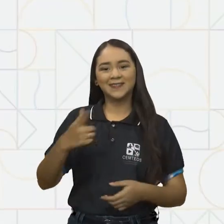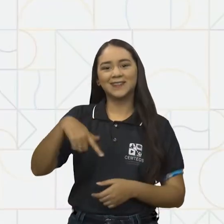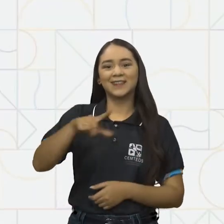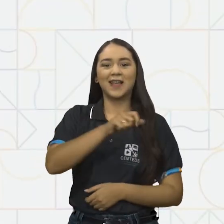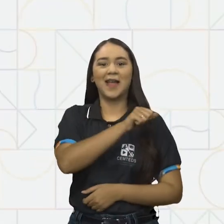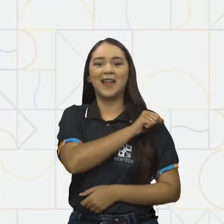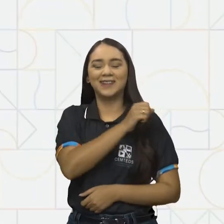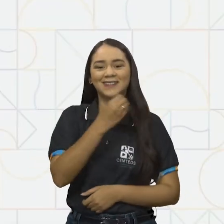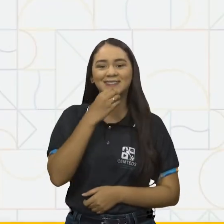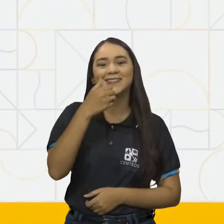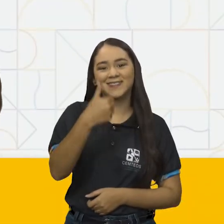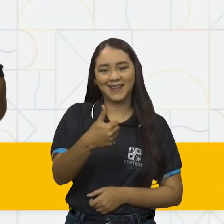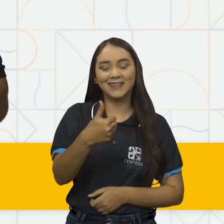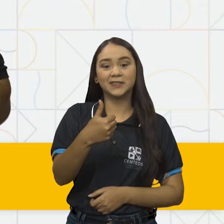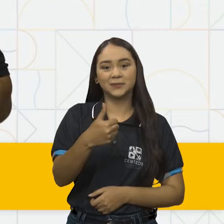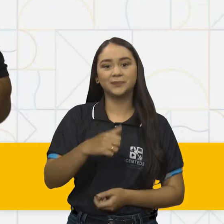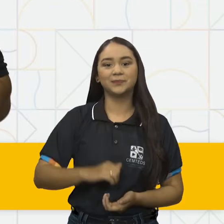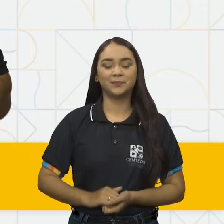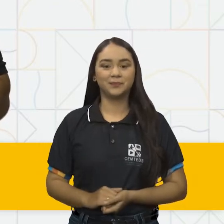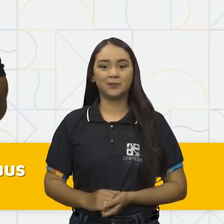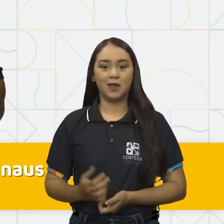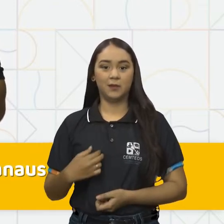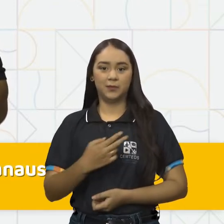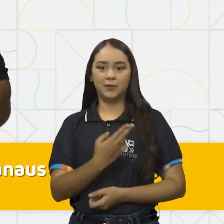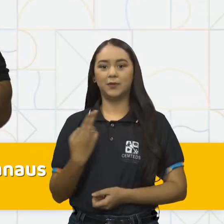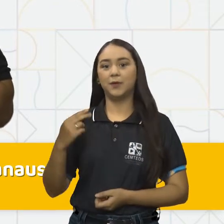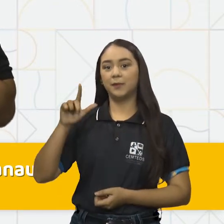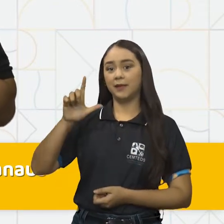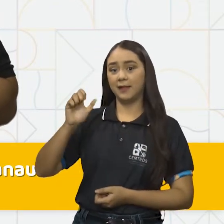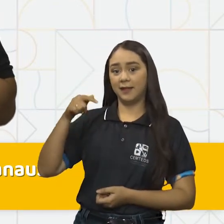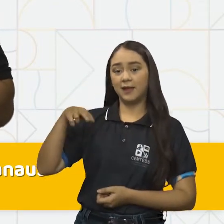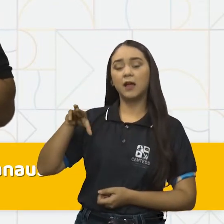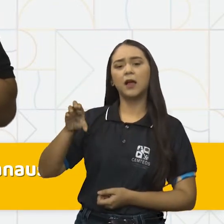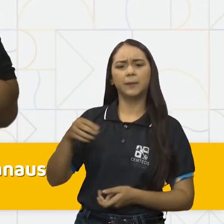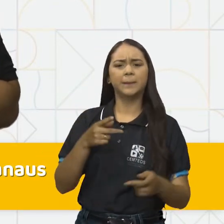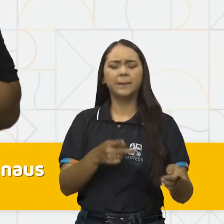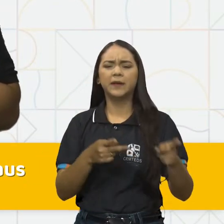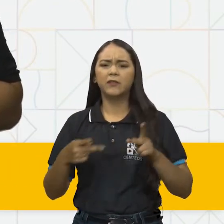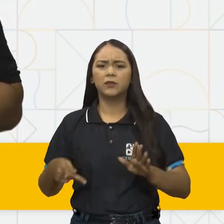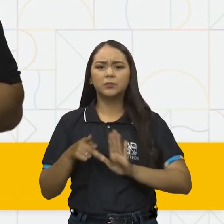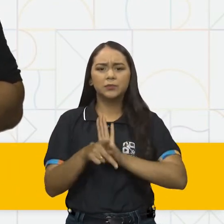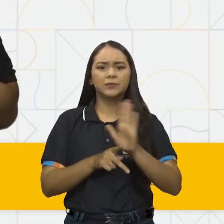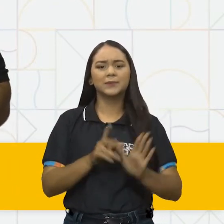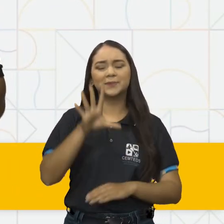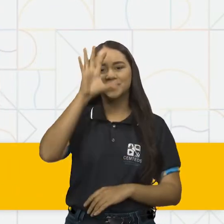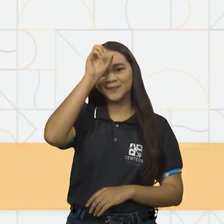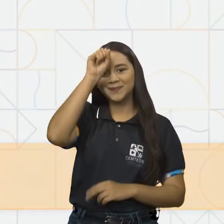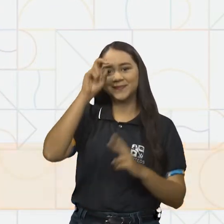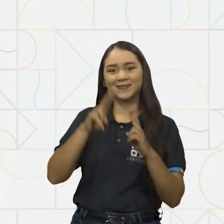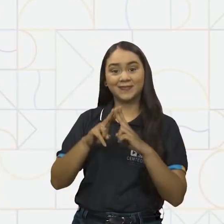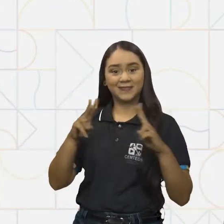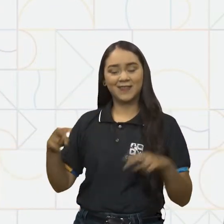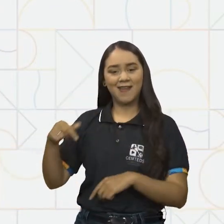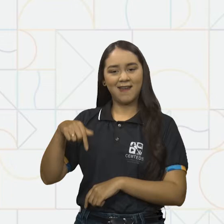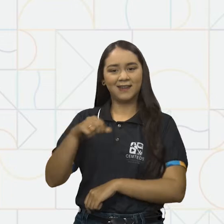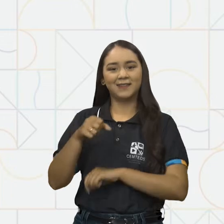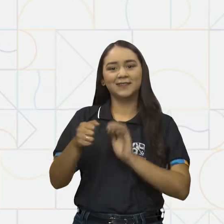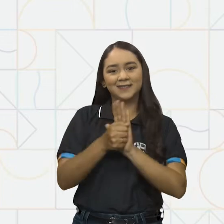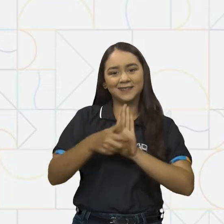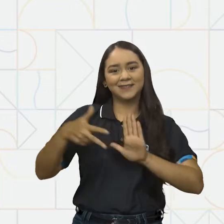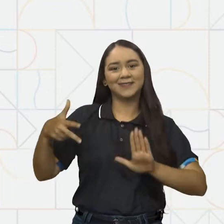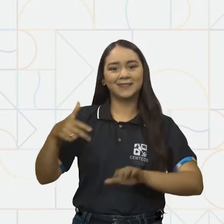E aí, dedicado aluno, tudo bem com vocês? Eu sou o professor Leandro Guimil. Bem-vindos ao projeto Aprender Além da Escola, do Centro de